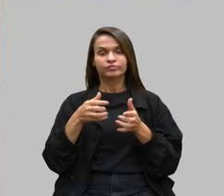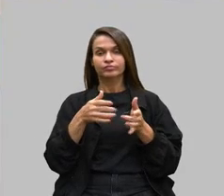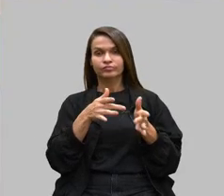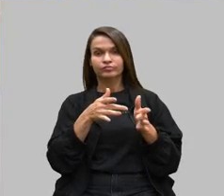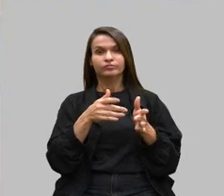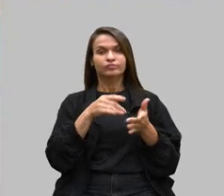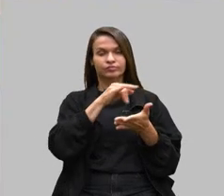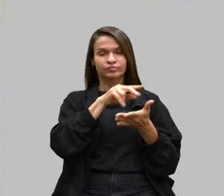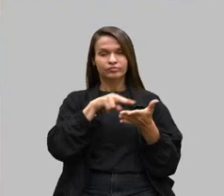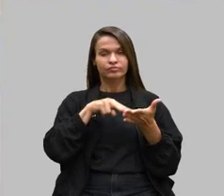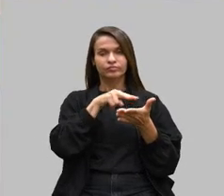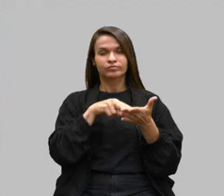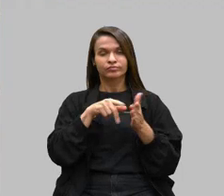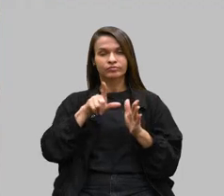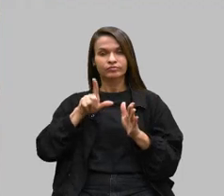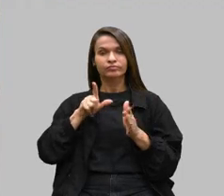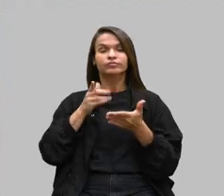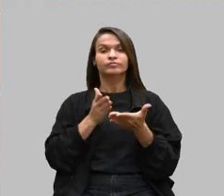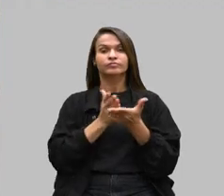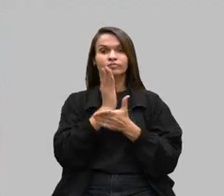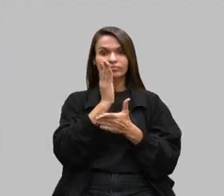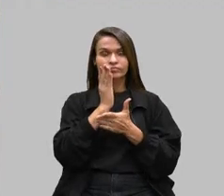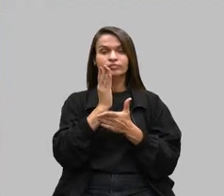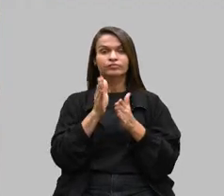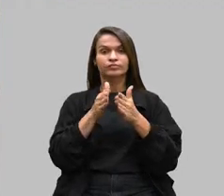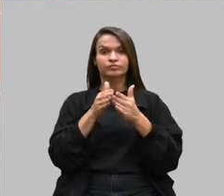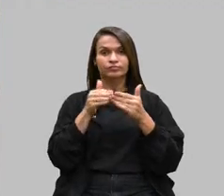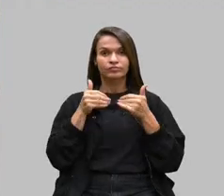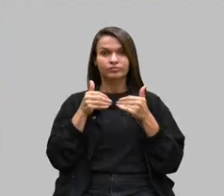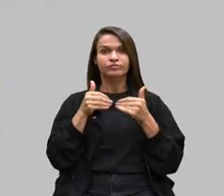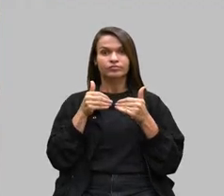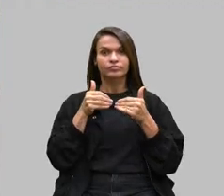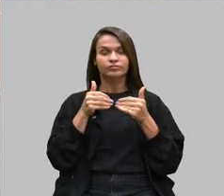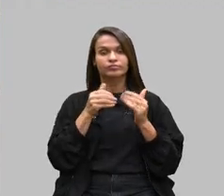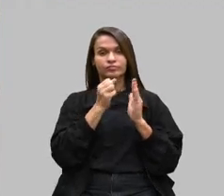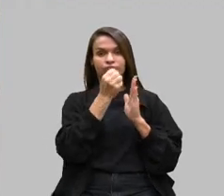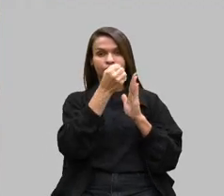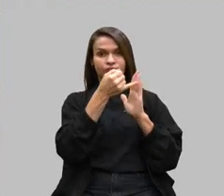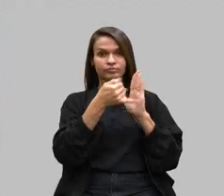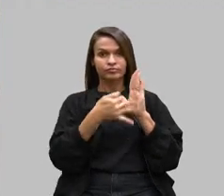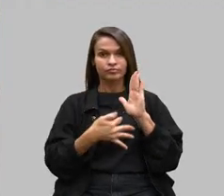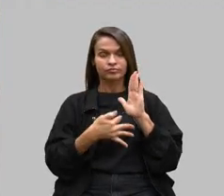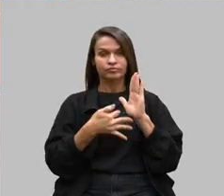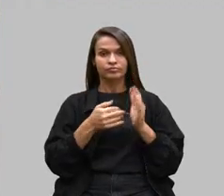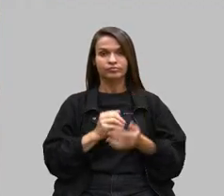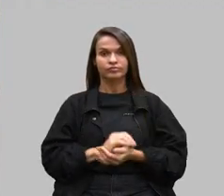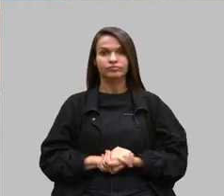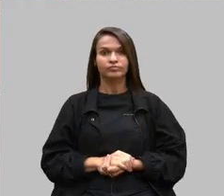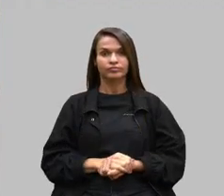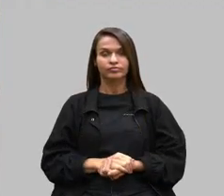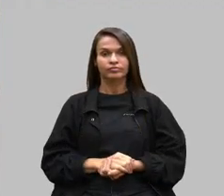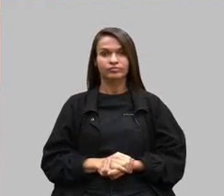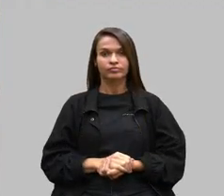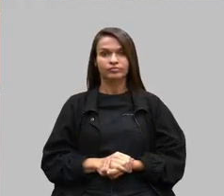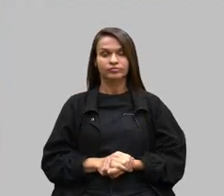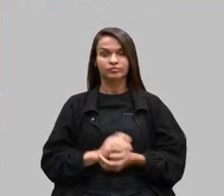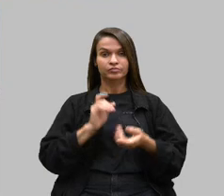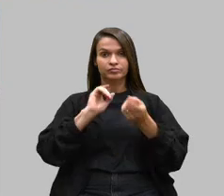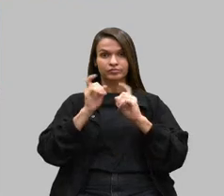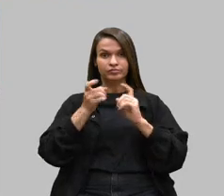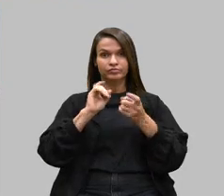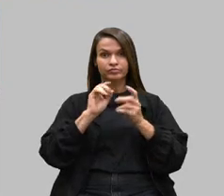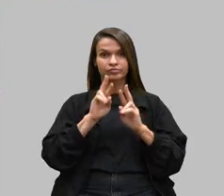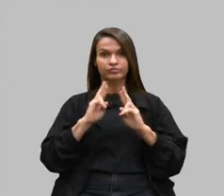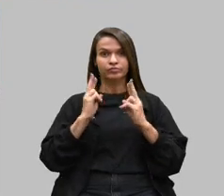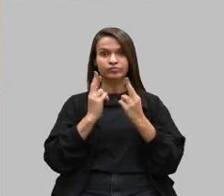anterior considera aprovada e solicita a sua subscrição esta reunião destina-se